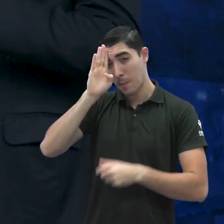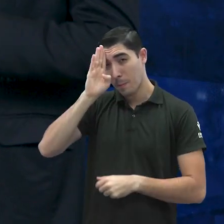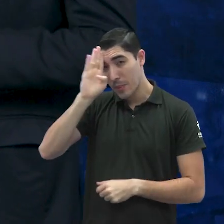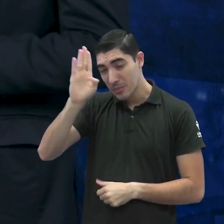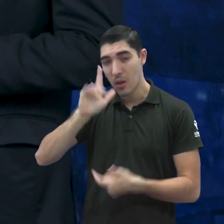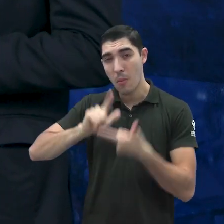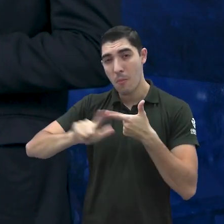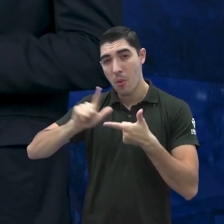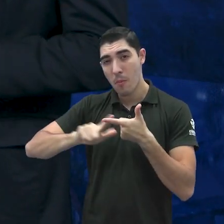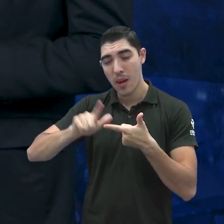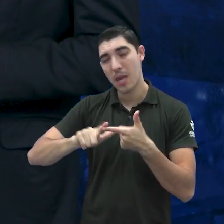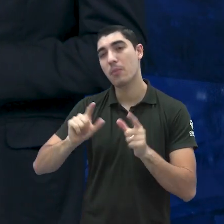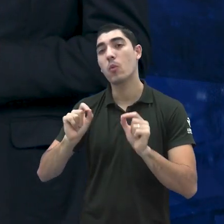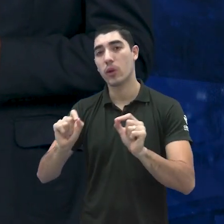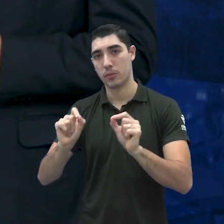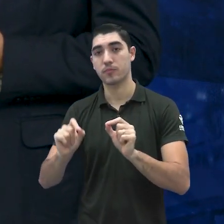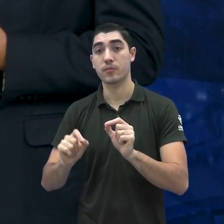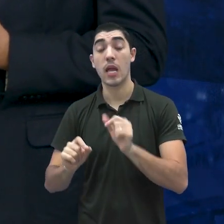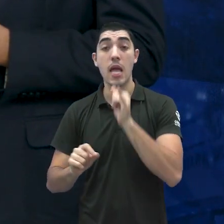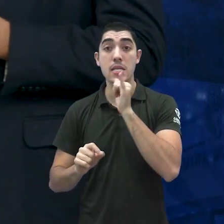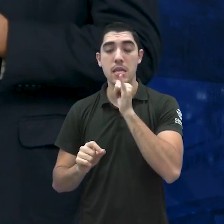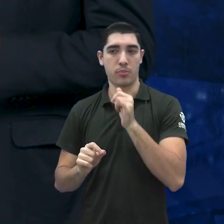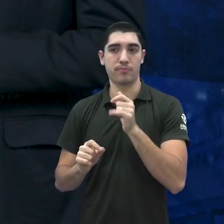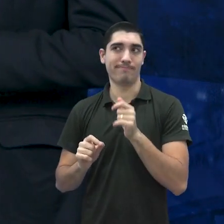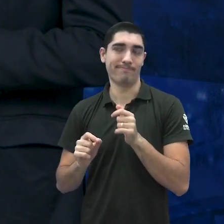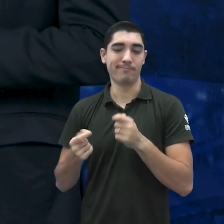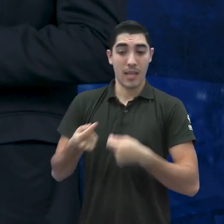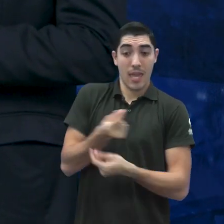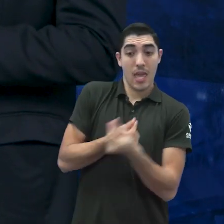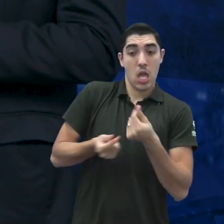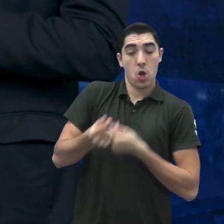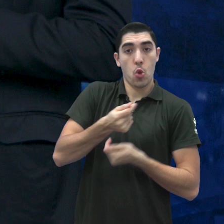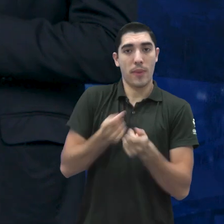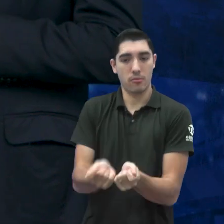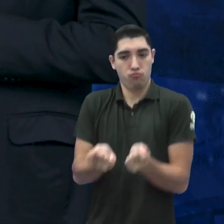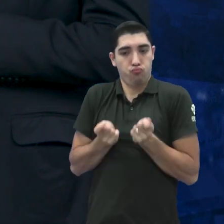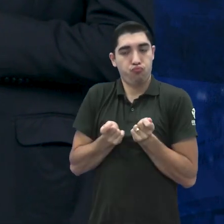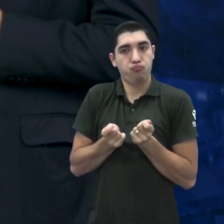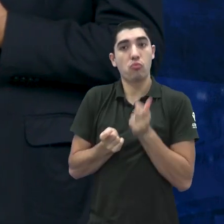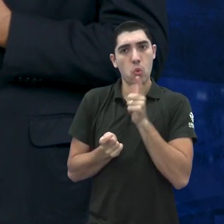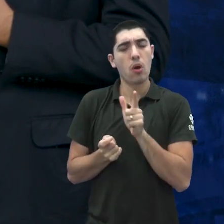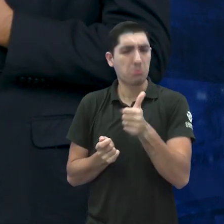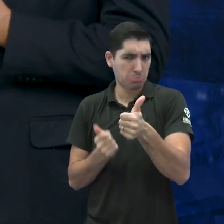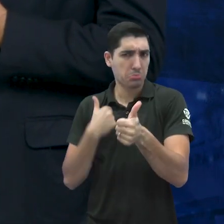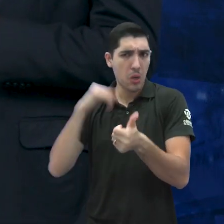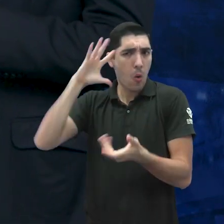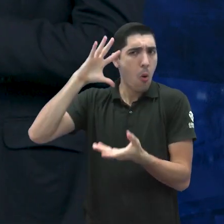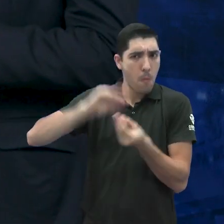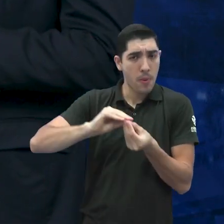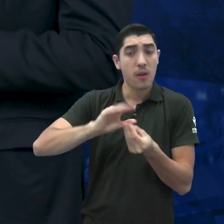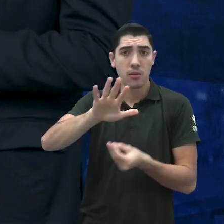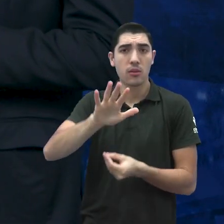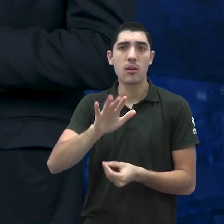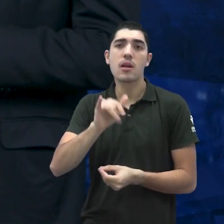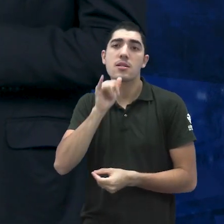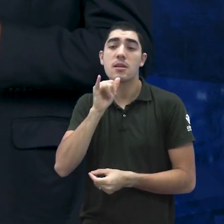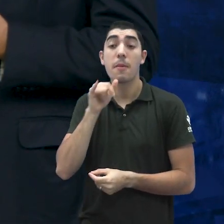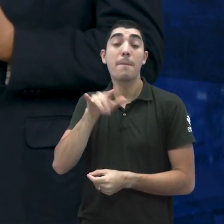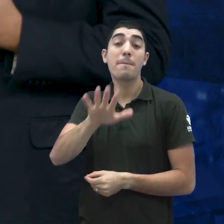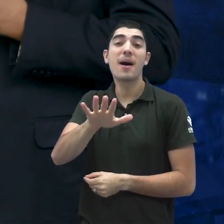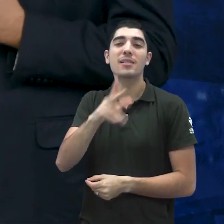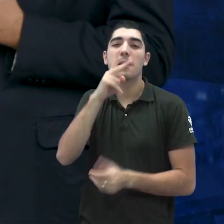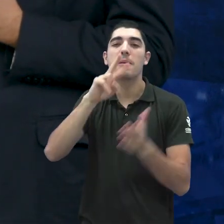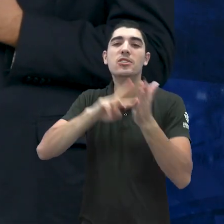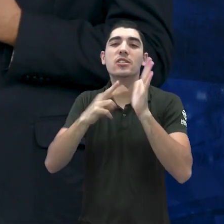fundamento que se fala sobre o aspecto positivo seria uma economia. E eu entendo, e para ser um português muito claro, que é aquele exemplo